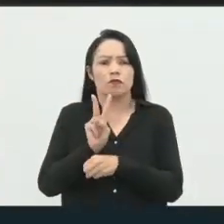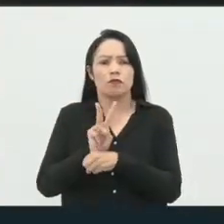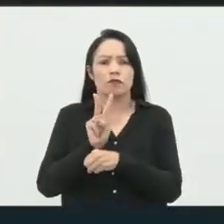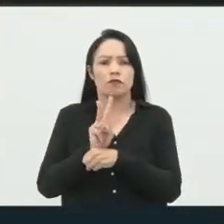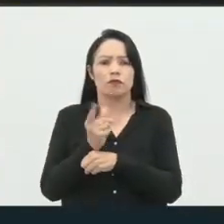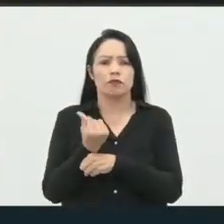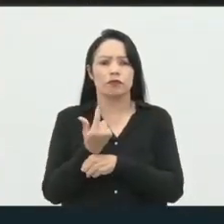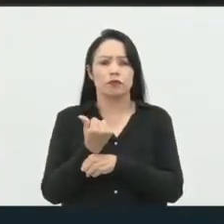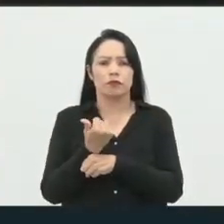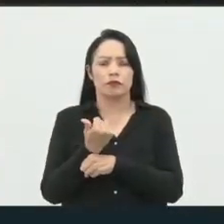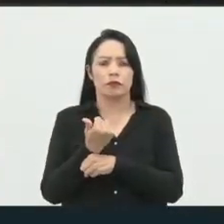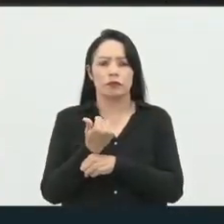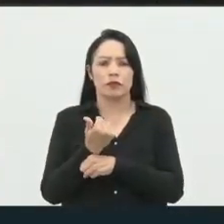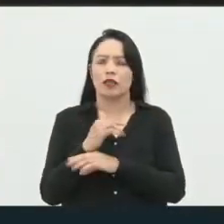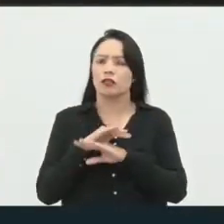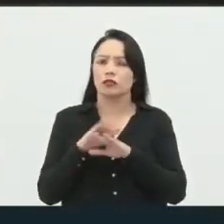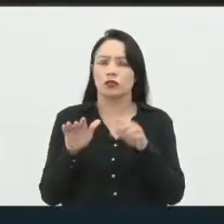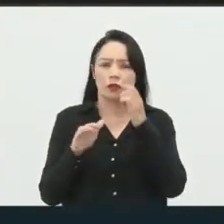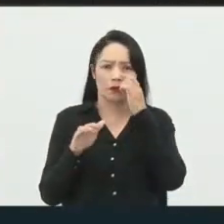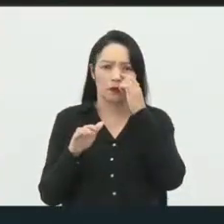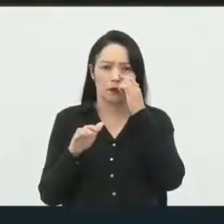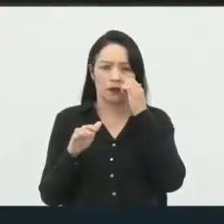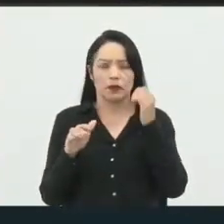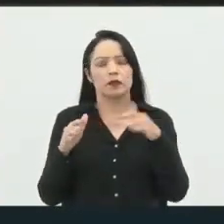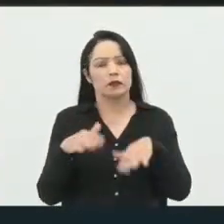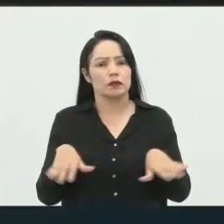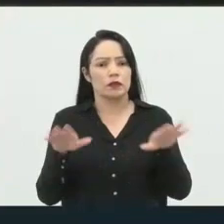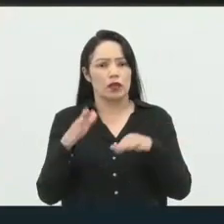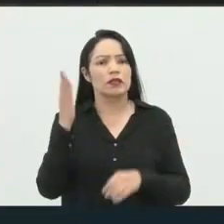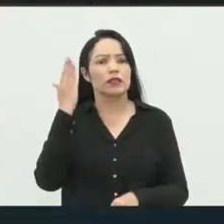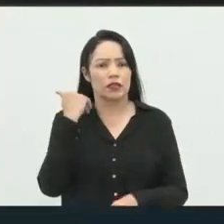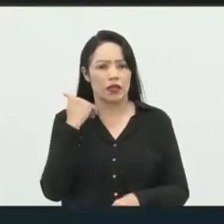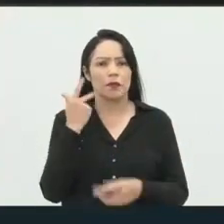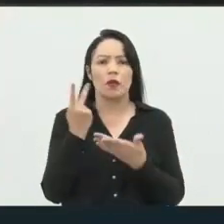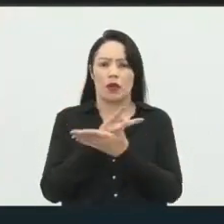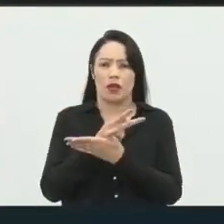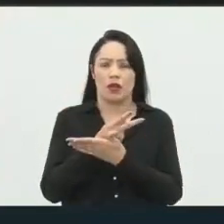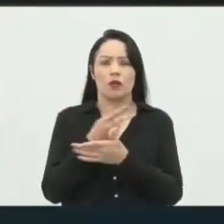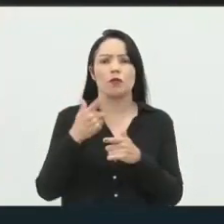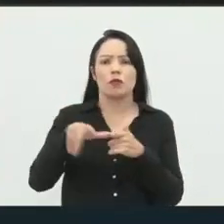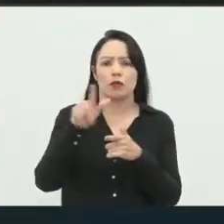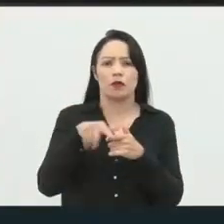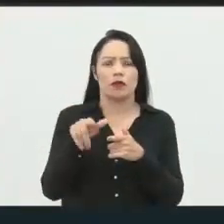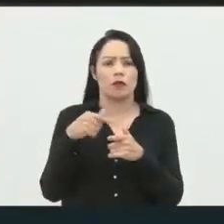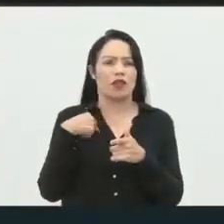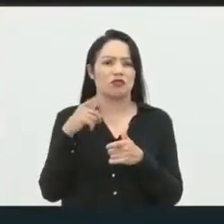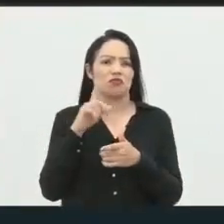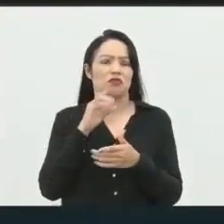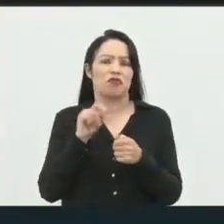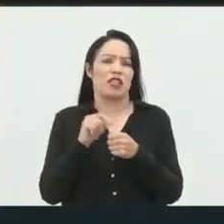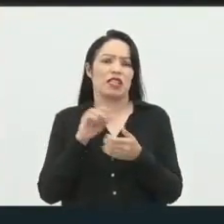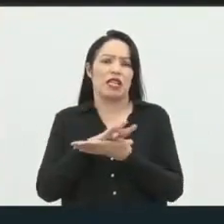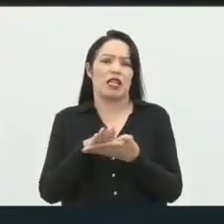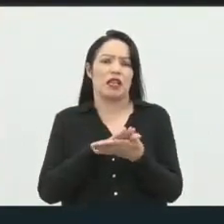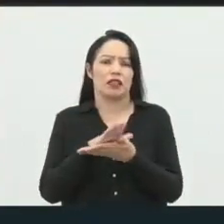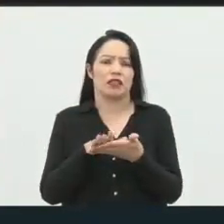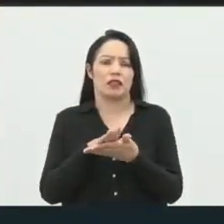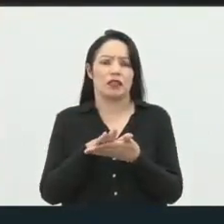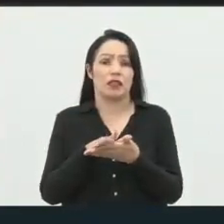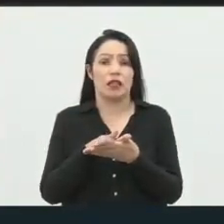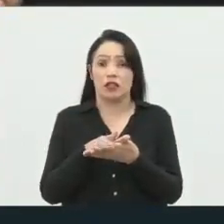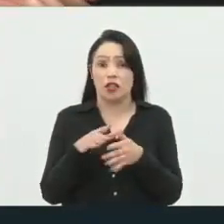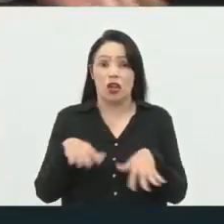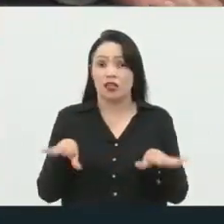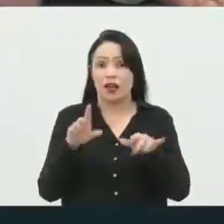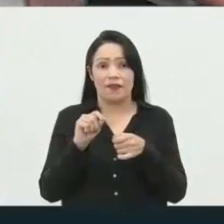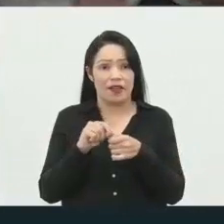então não basta simplesmente a gente saber da falha saber do problema e não tomar providência quando a gente não toma Providência